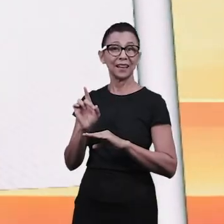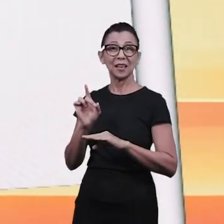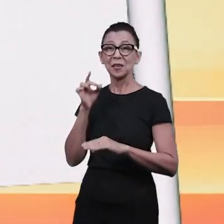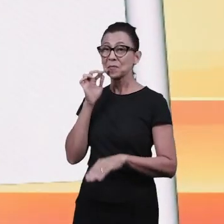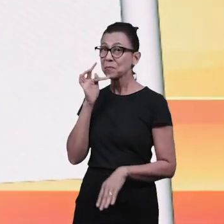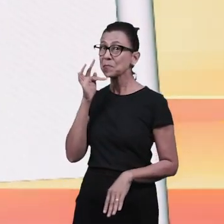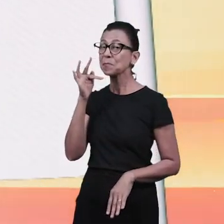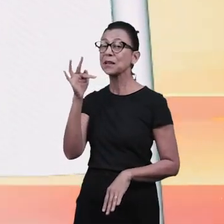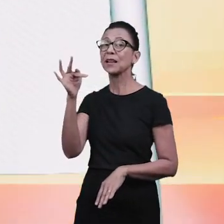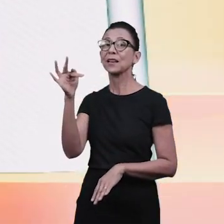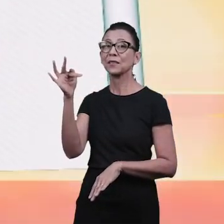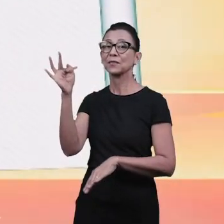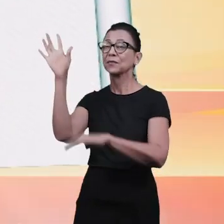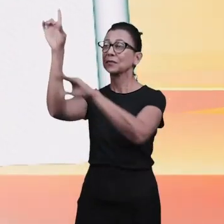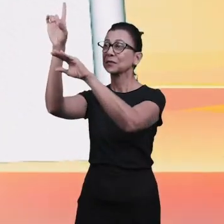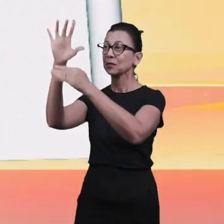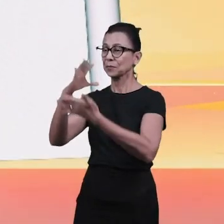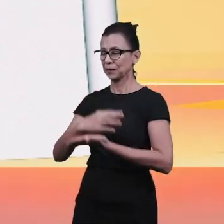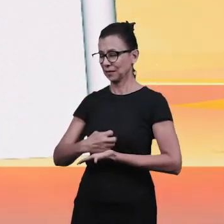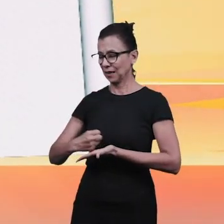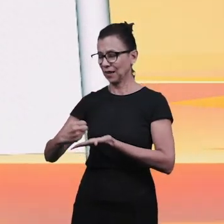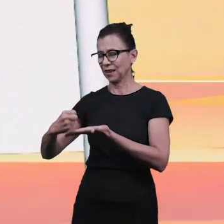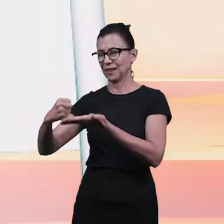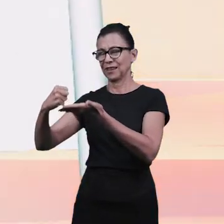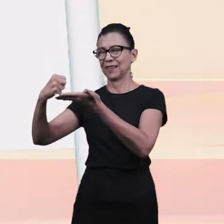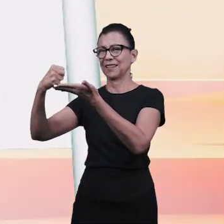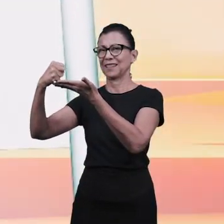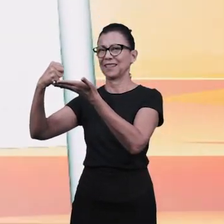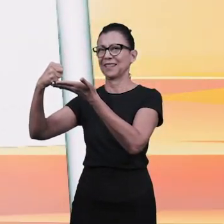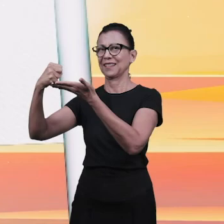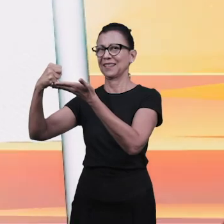Breve vem nos